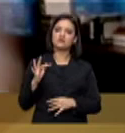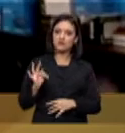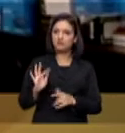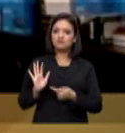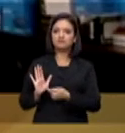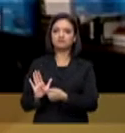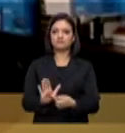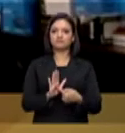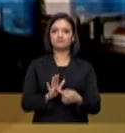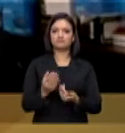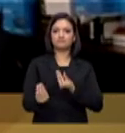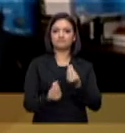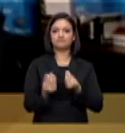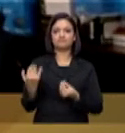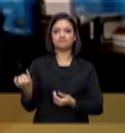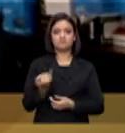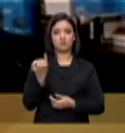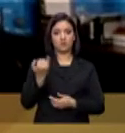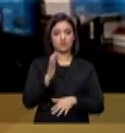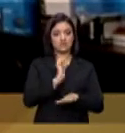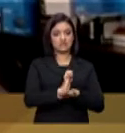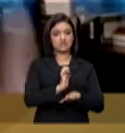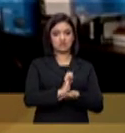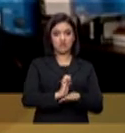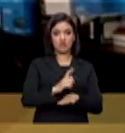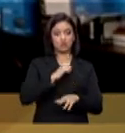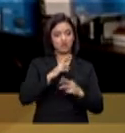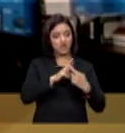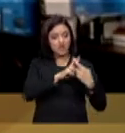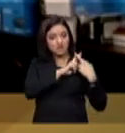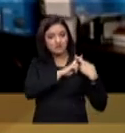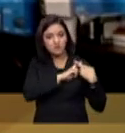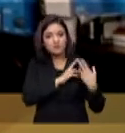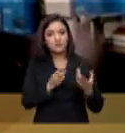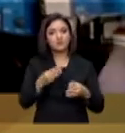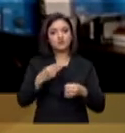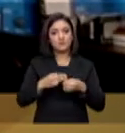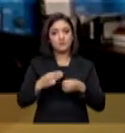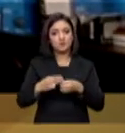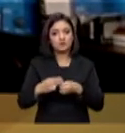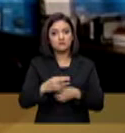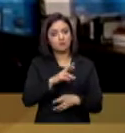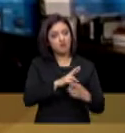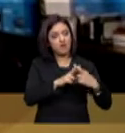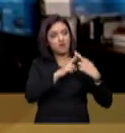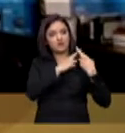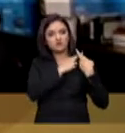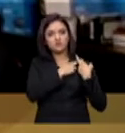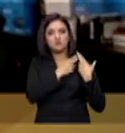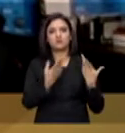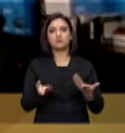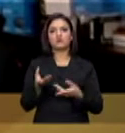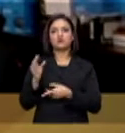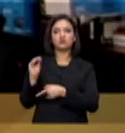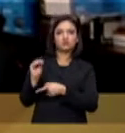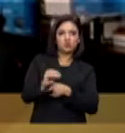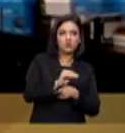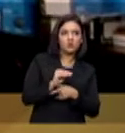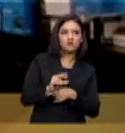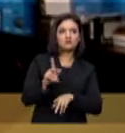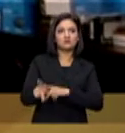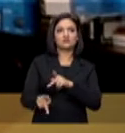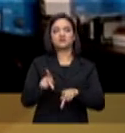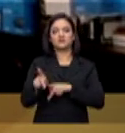importância dos estados, a responsabilidade dos estados, dos municípios, nessas considerações todas que